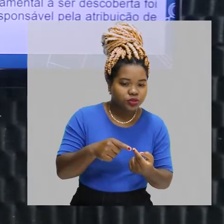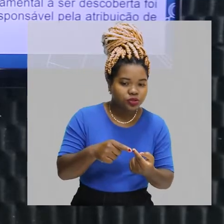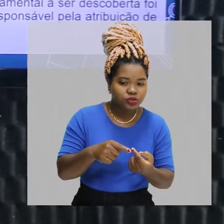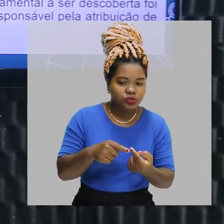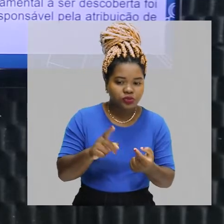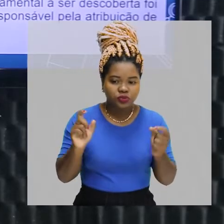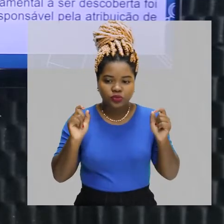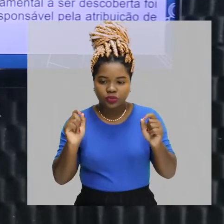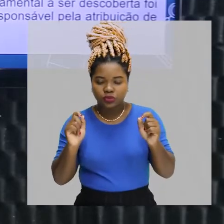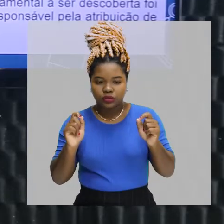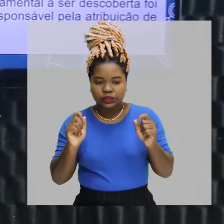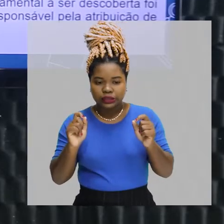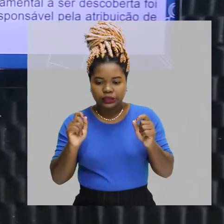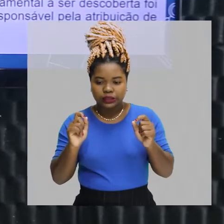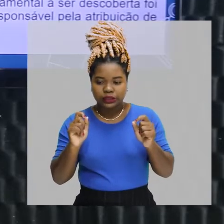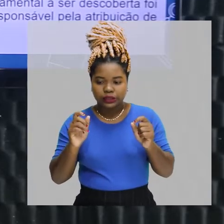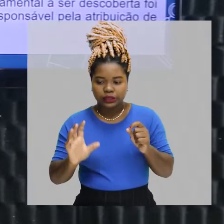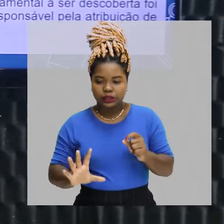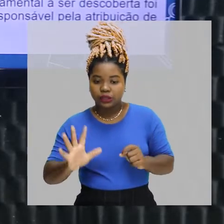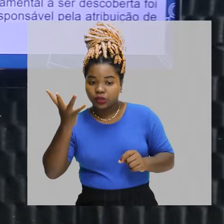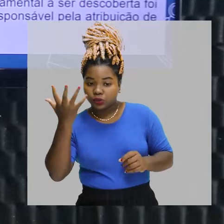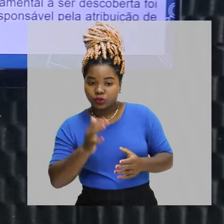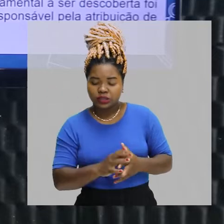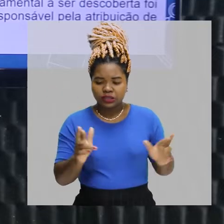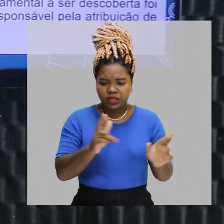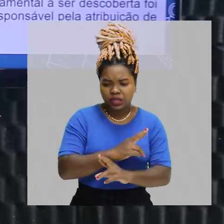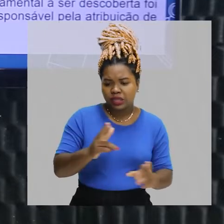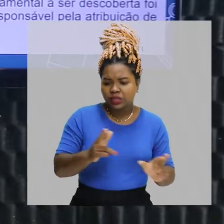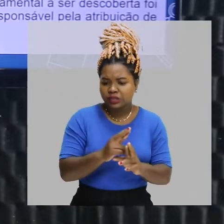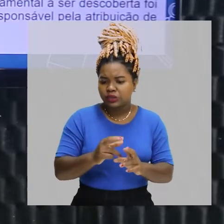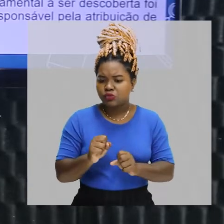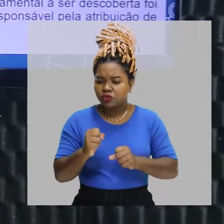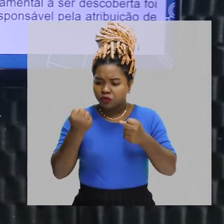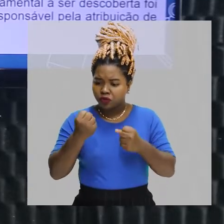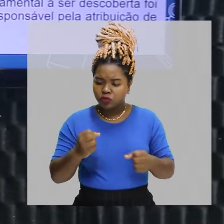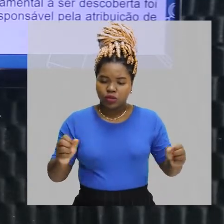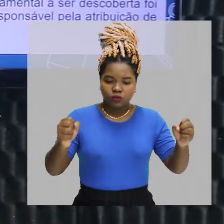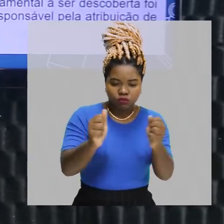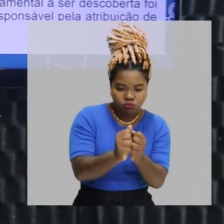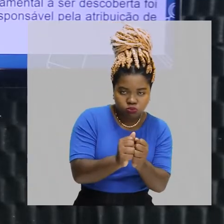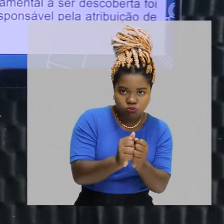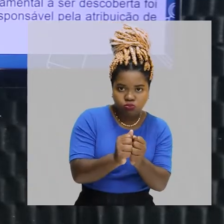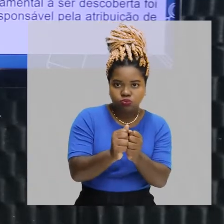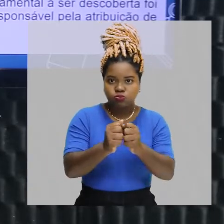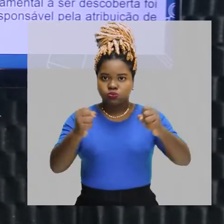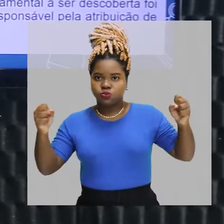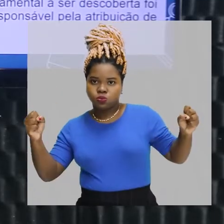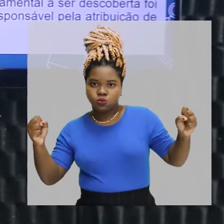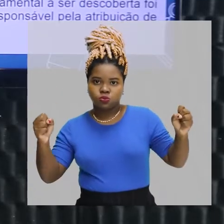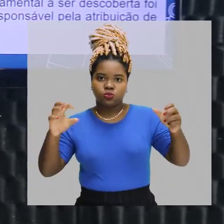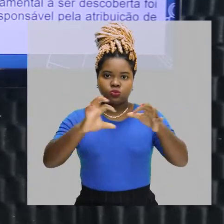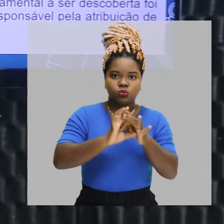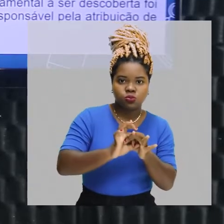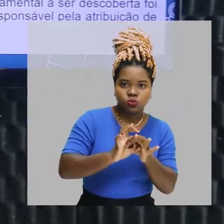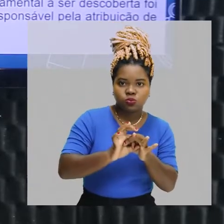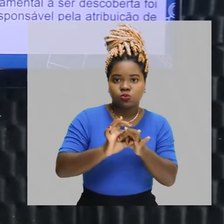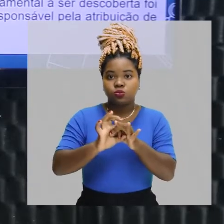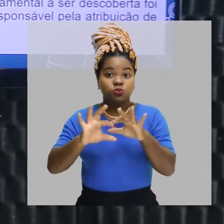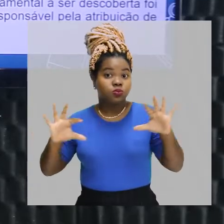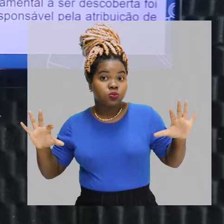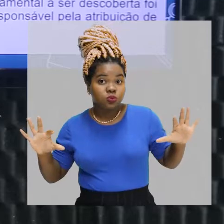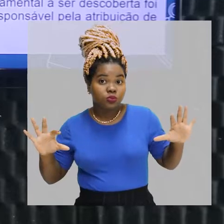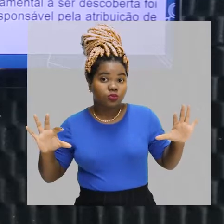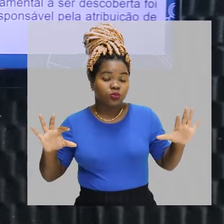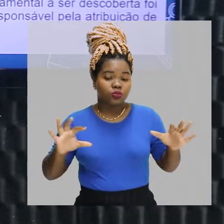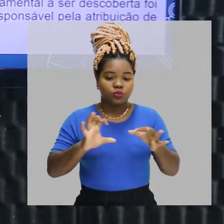para que ocorra essa relação de força eletromagnética que acontece entre as cargas elétricas, certo? Então é o